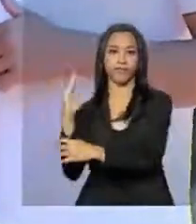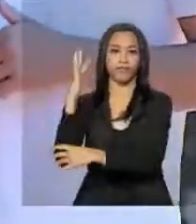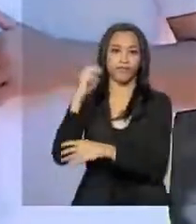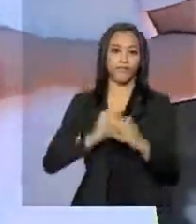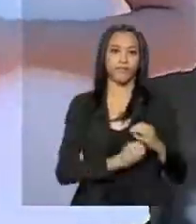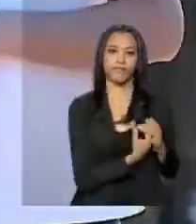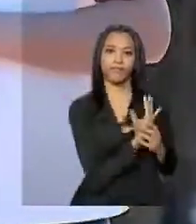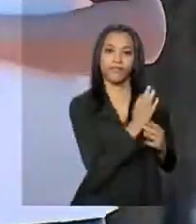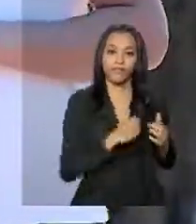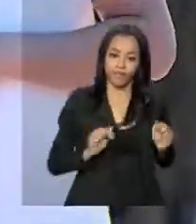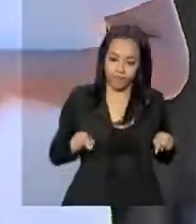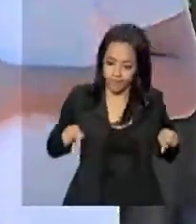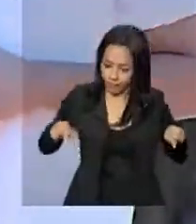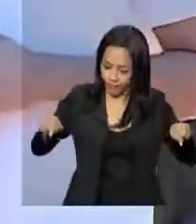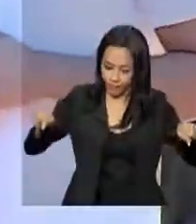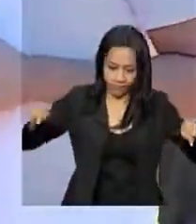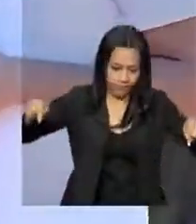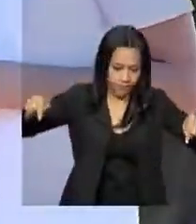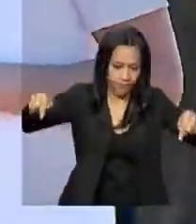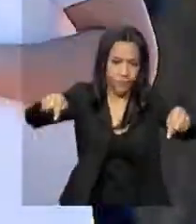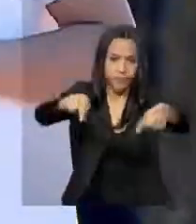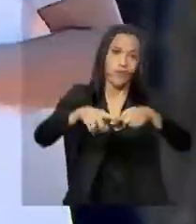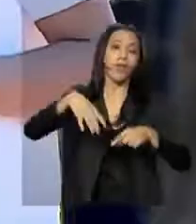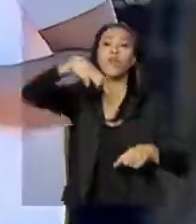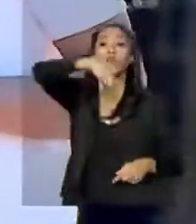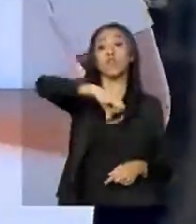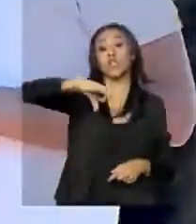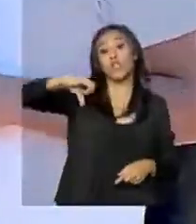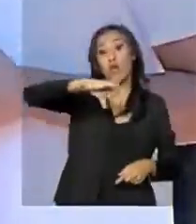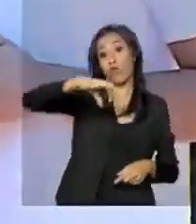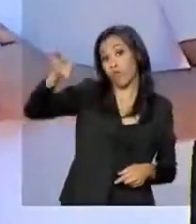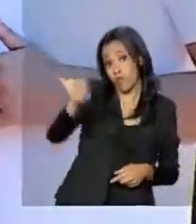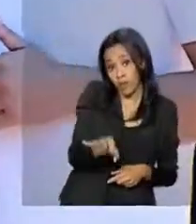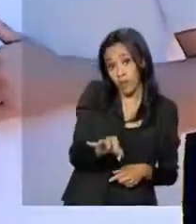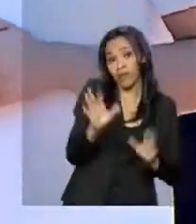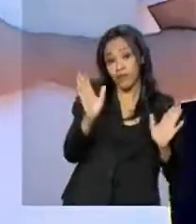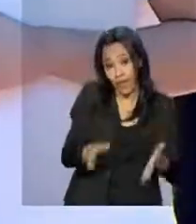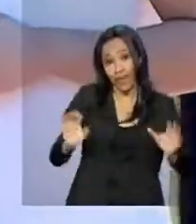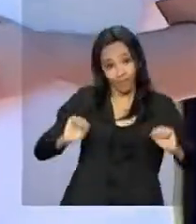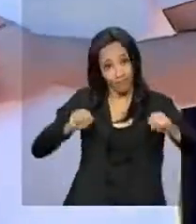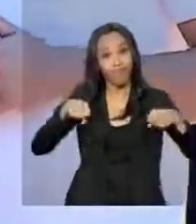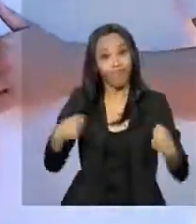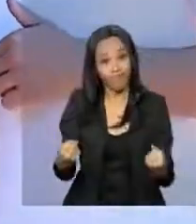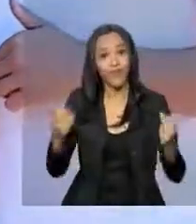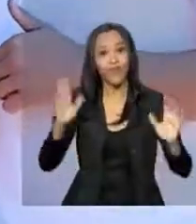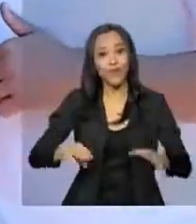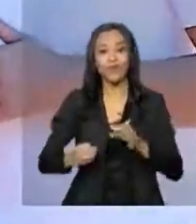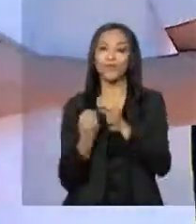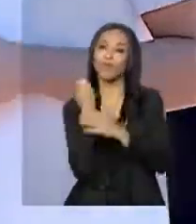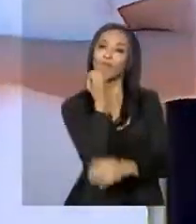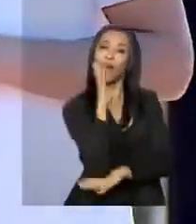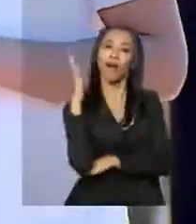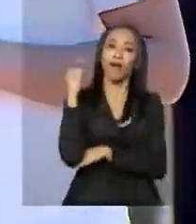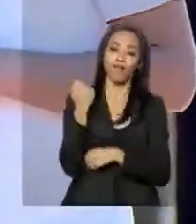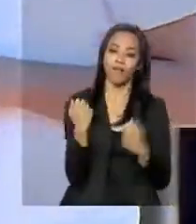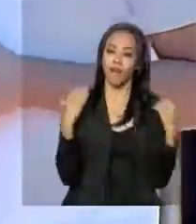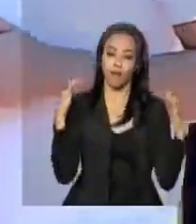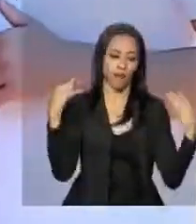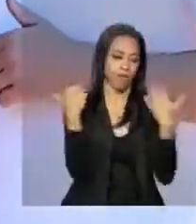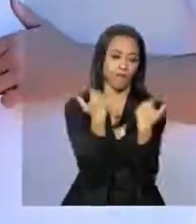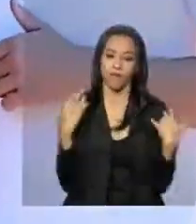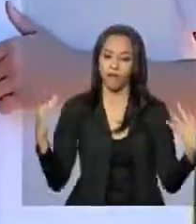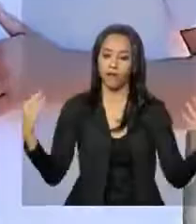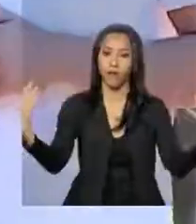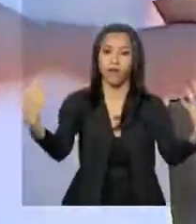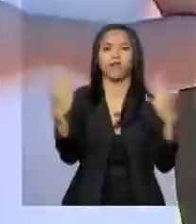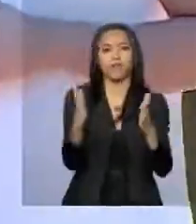hoje, praticamente, 99% da área está recomposta com floresta. E aí, atualmente,